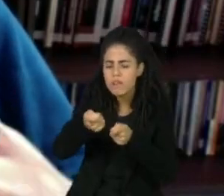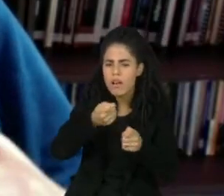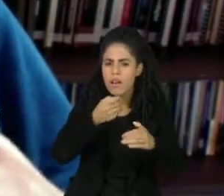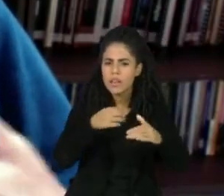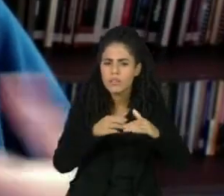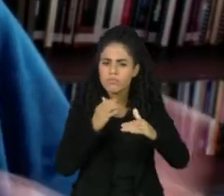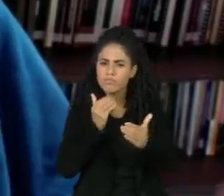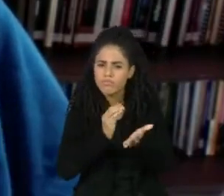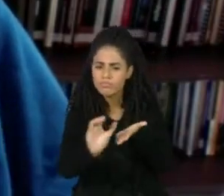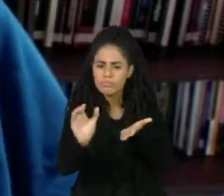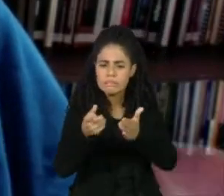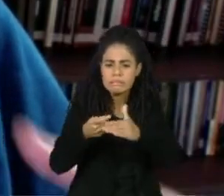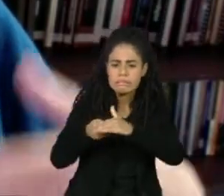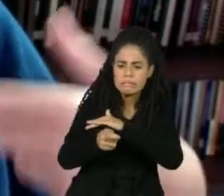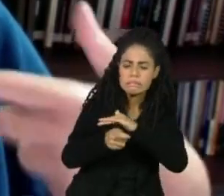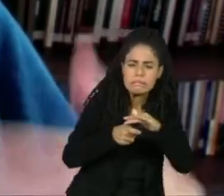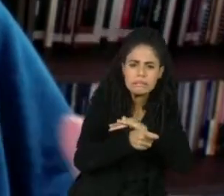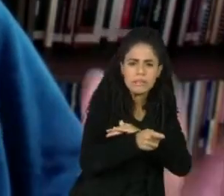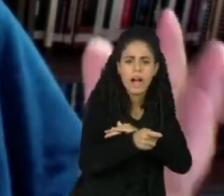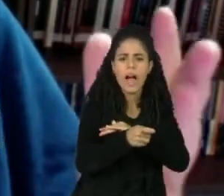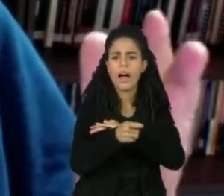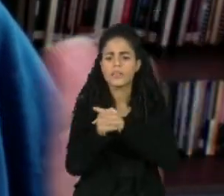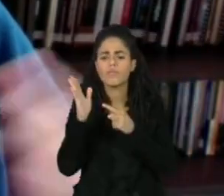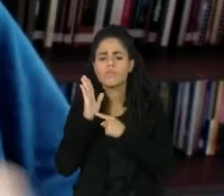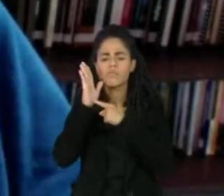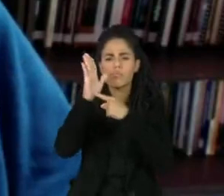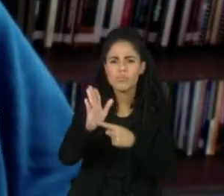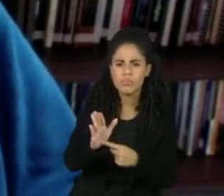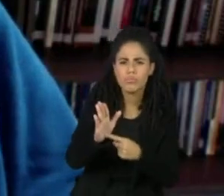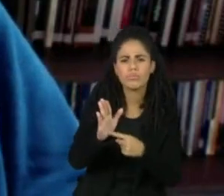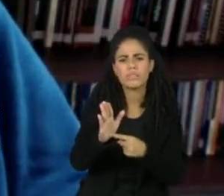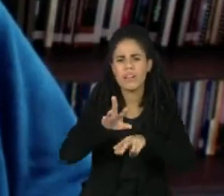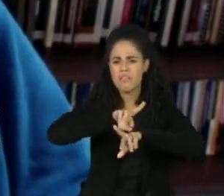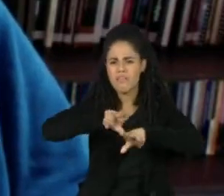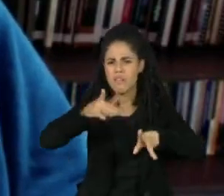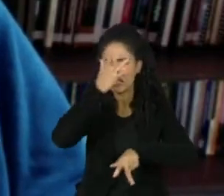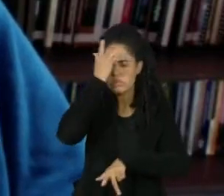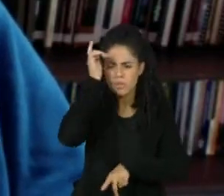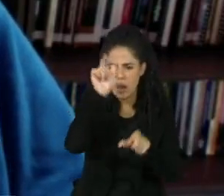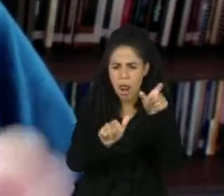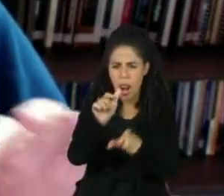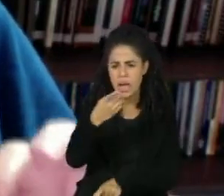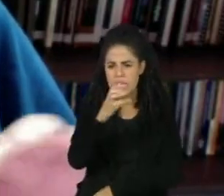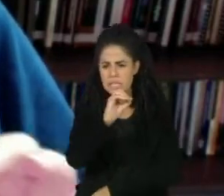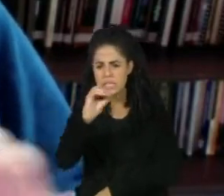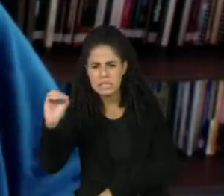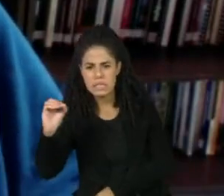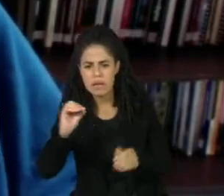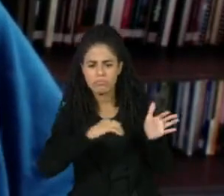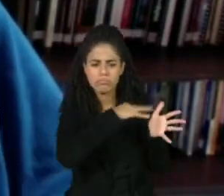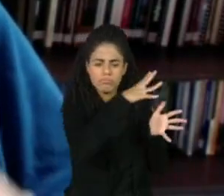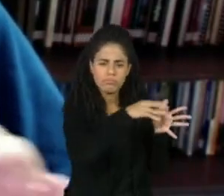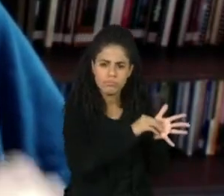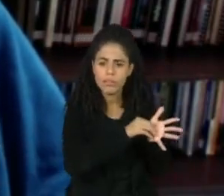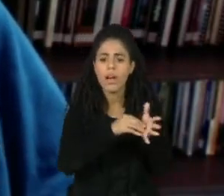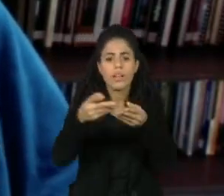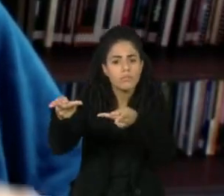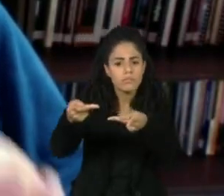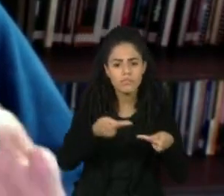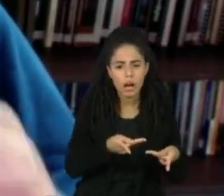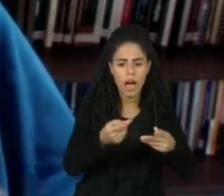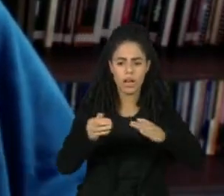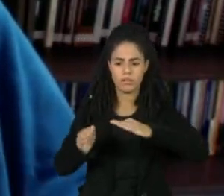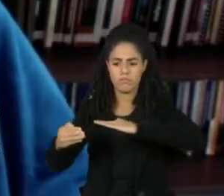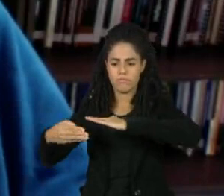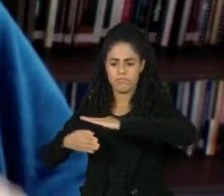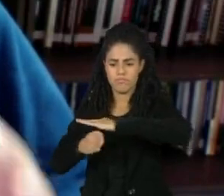modelo de levar centenas de milhares de pessoas para a Amazônia, e eles viam as árvores, a biodiversidade,